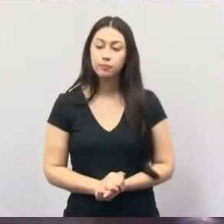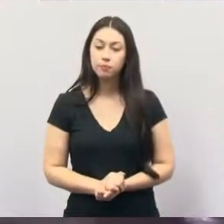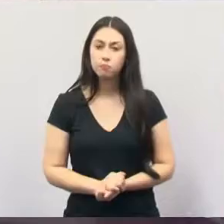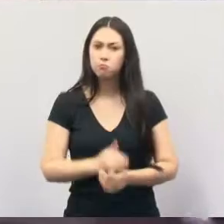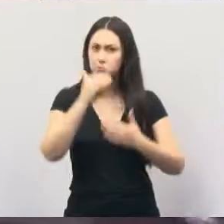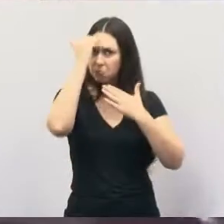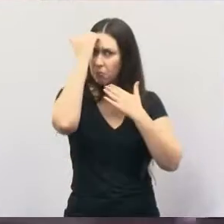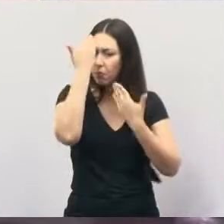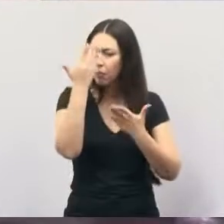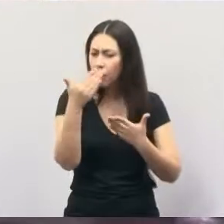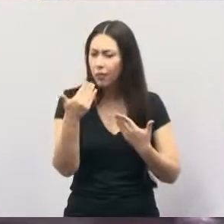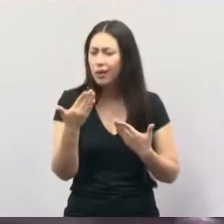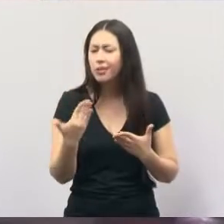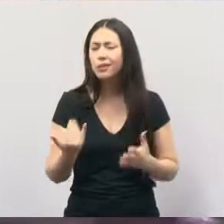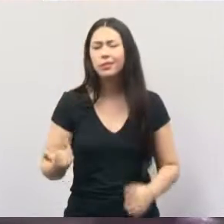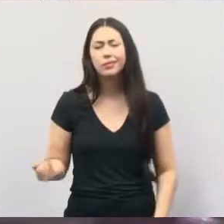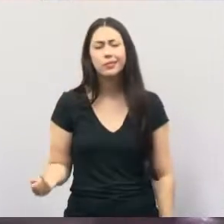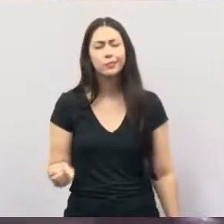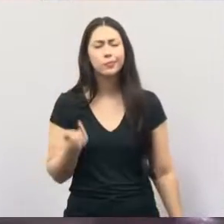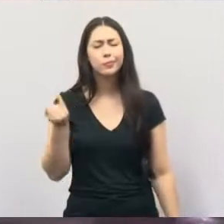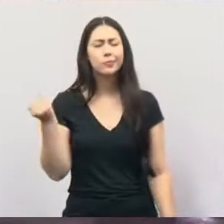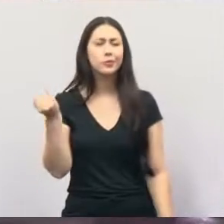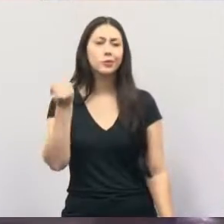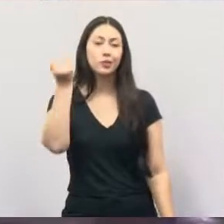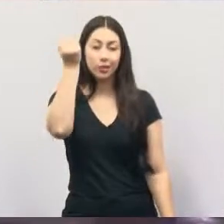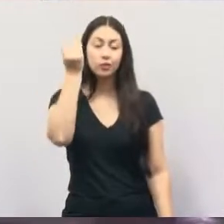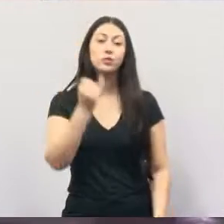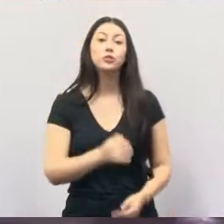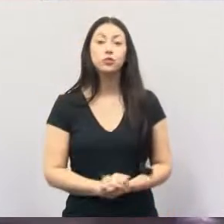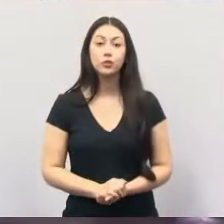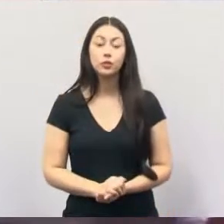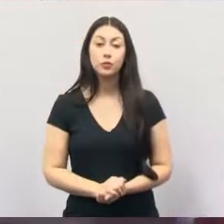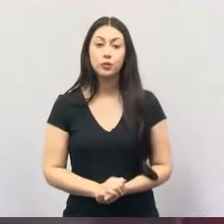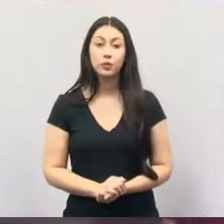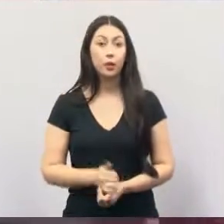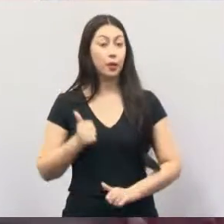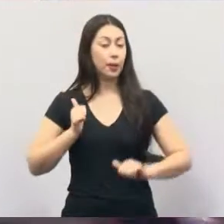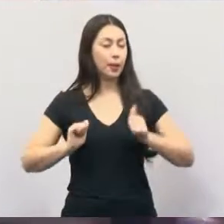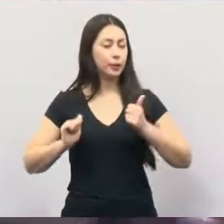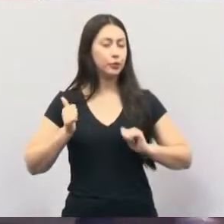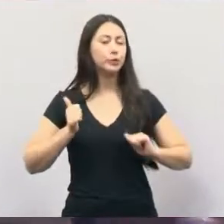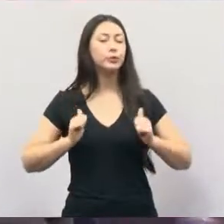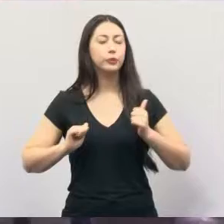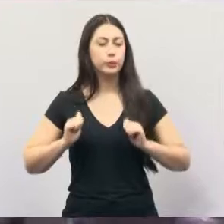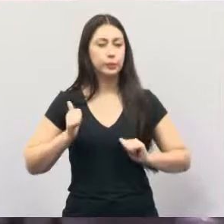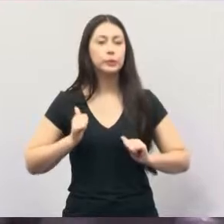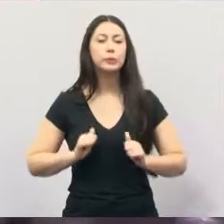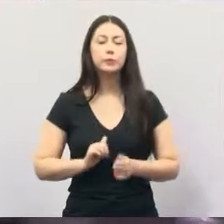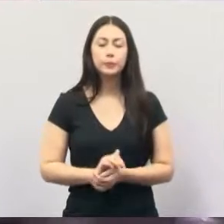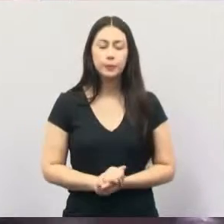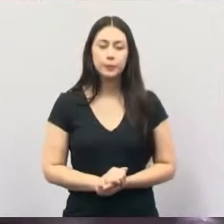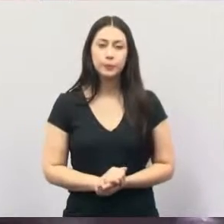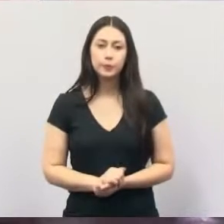Essa homenagem vai ser muito importante aos artistas de nossa cidade.